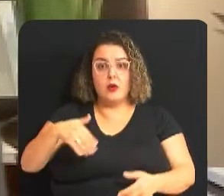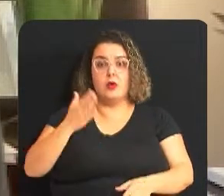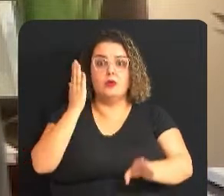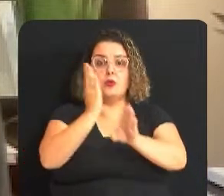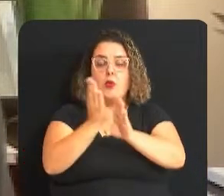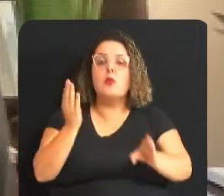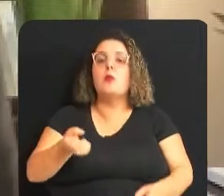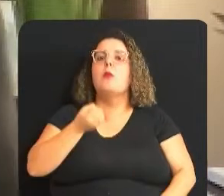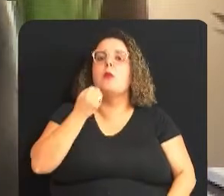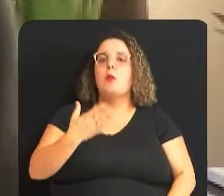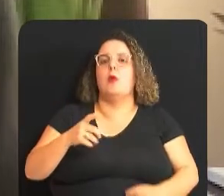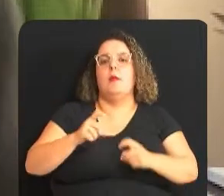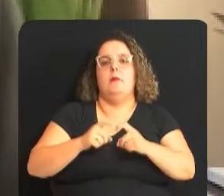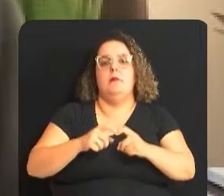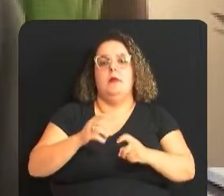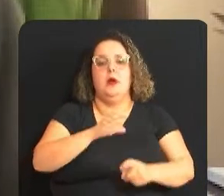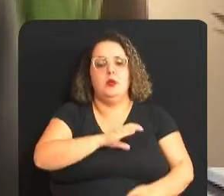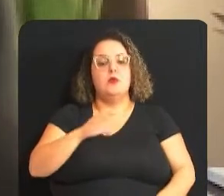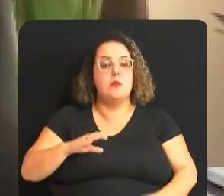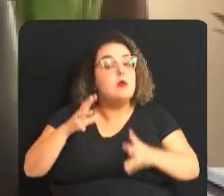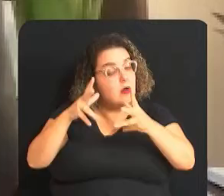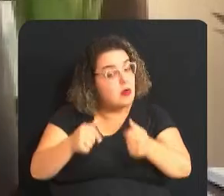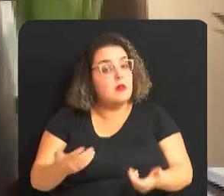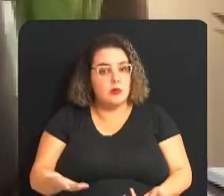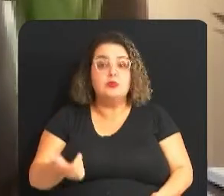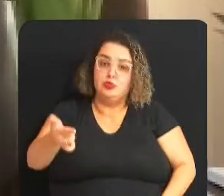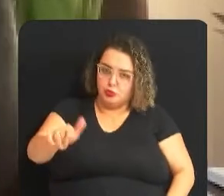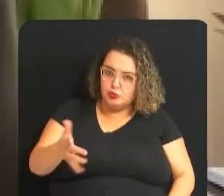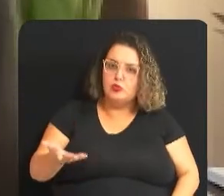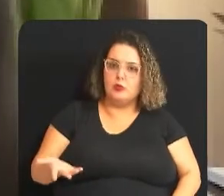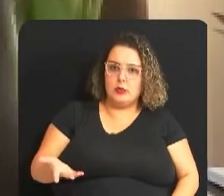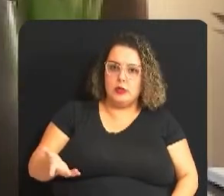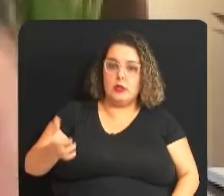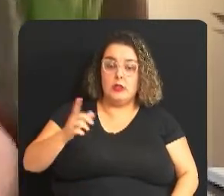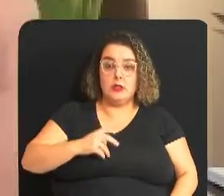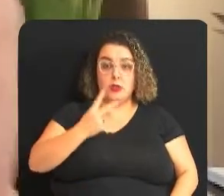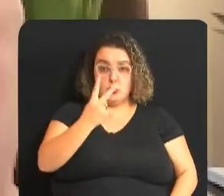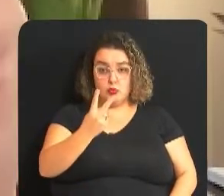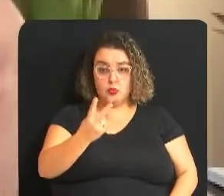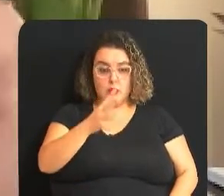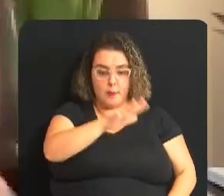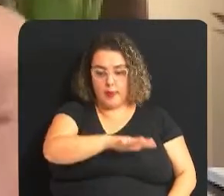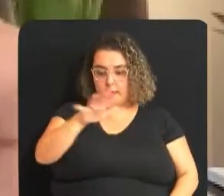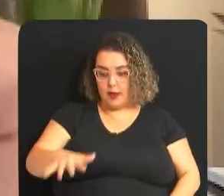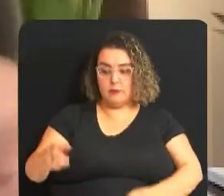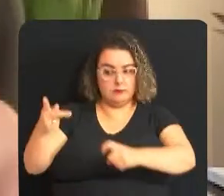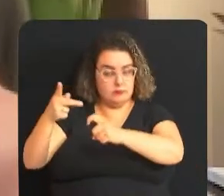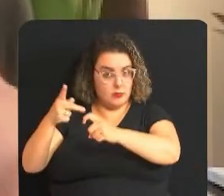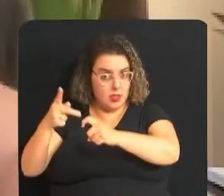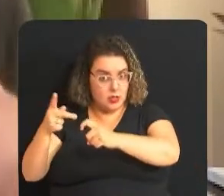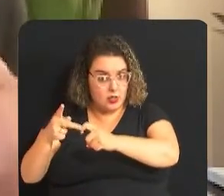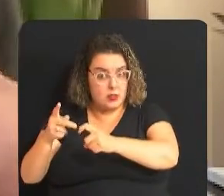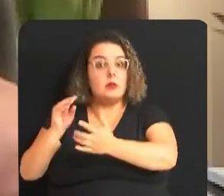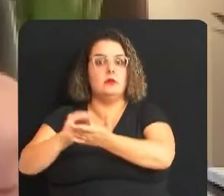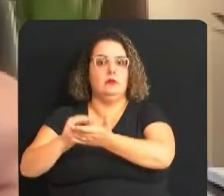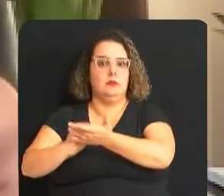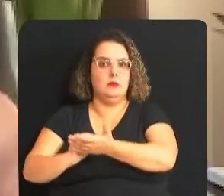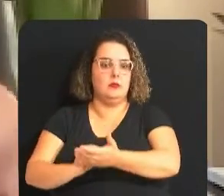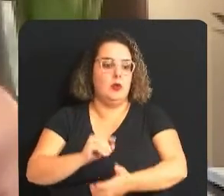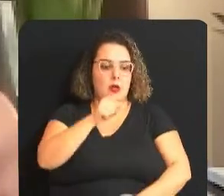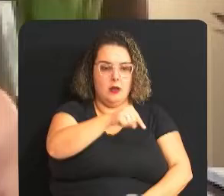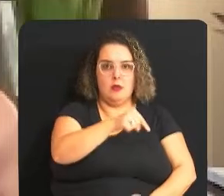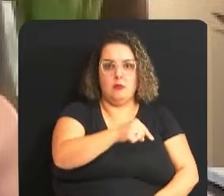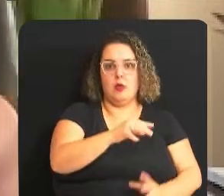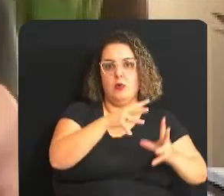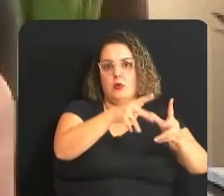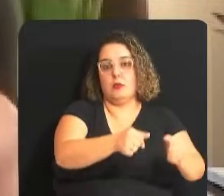geral, muitas vezes, de novo, eu tenho 2 áreas médicas, pediatria, que está fazendo falta, e o clínico geral, que está